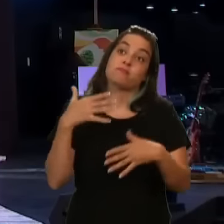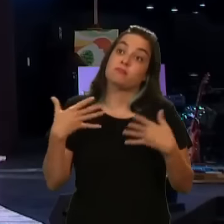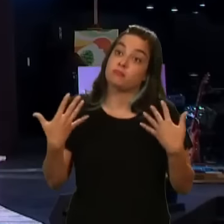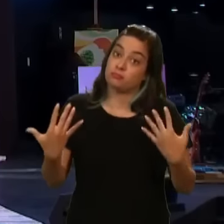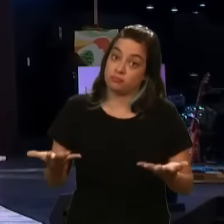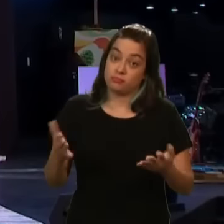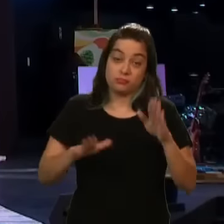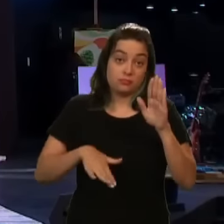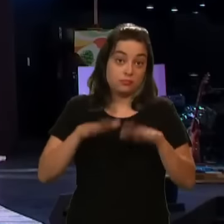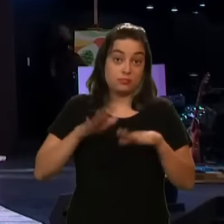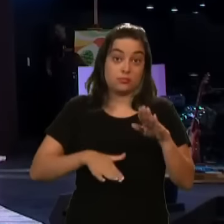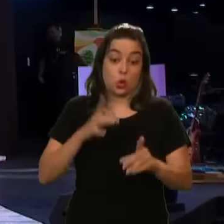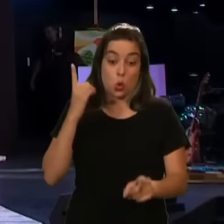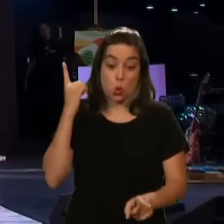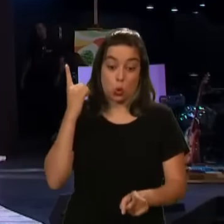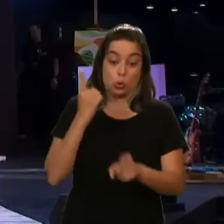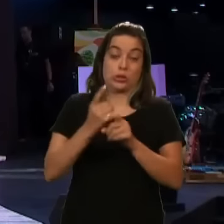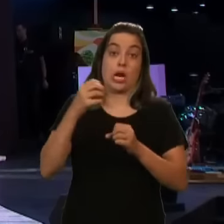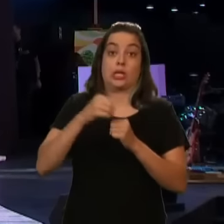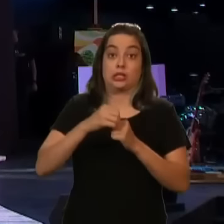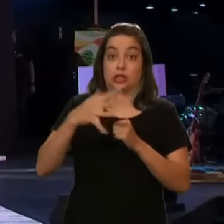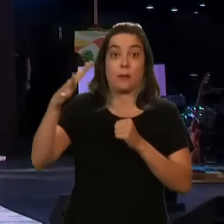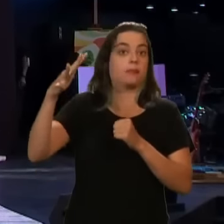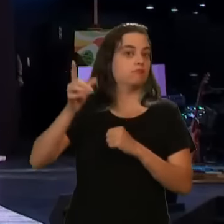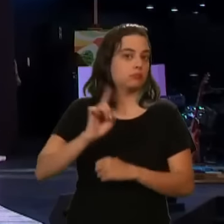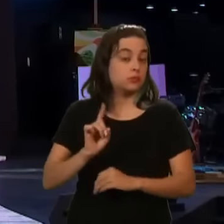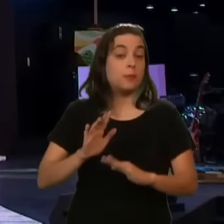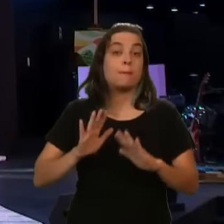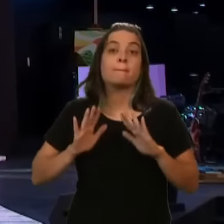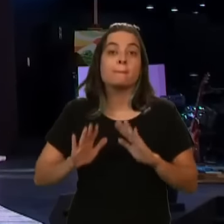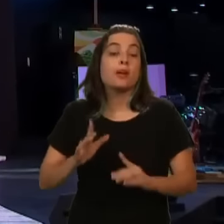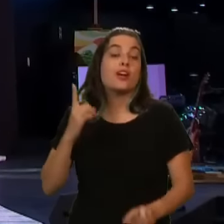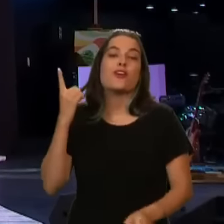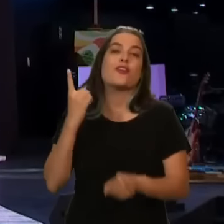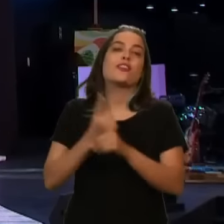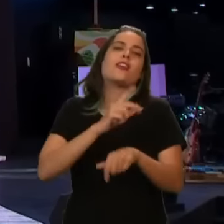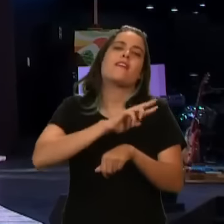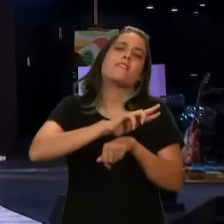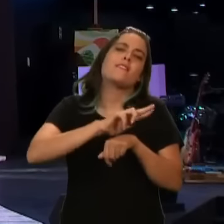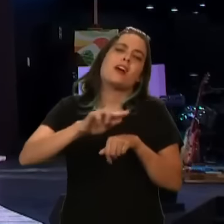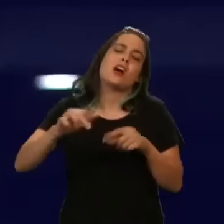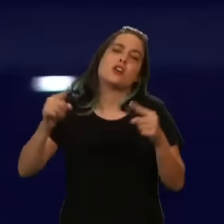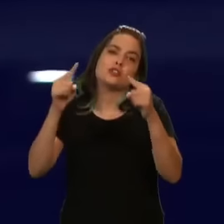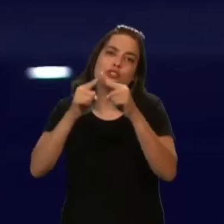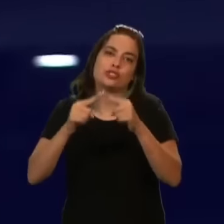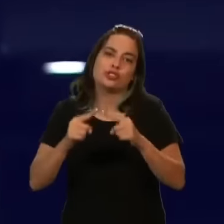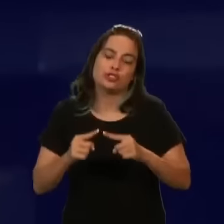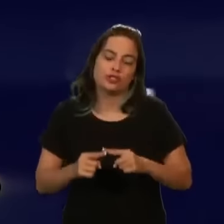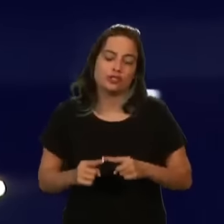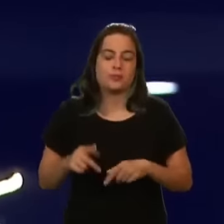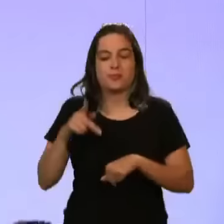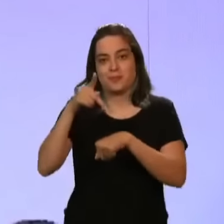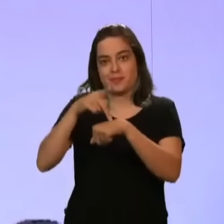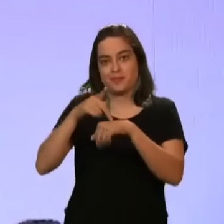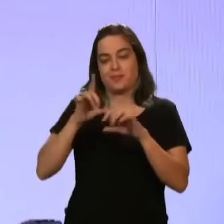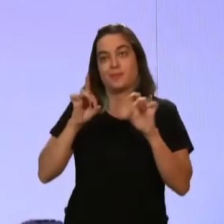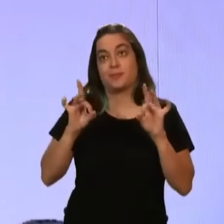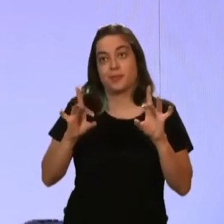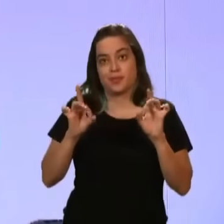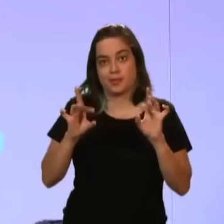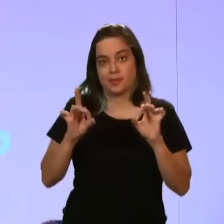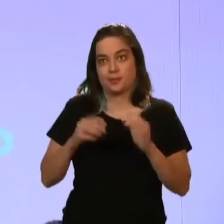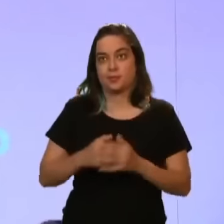talvez nós não vamos encontrar diamantes, pode ser que sim, mas podemos encontrar diversos tipos de pedras preciosas.